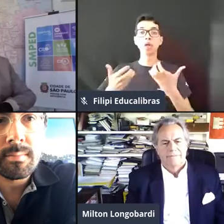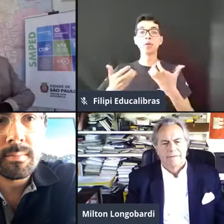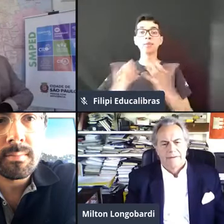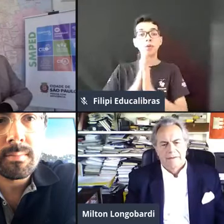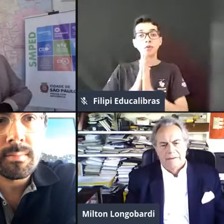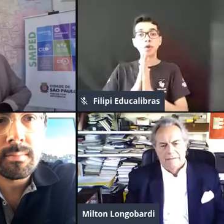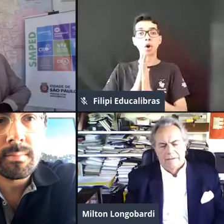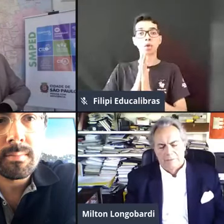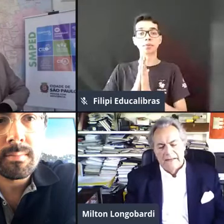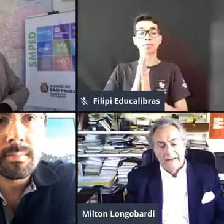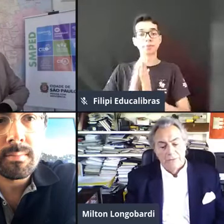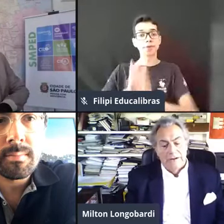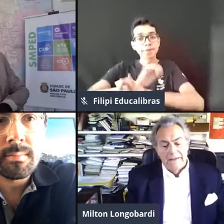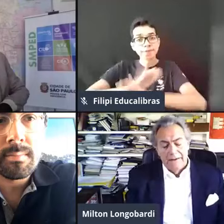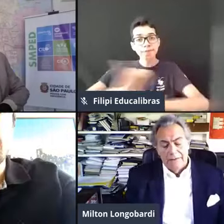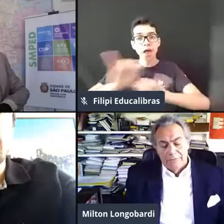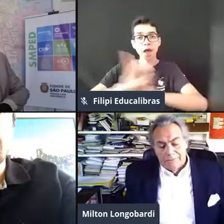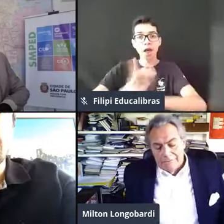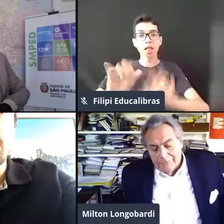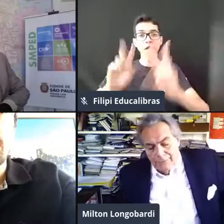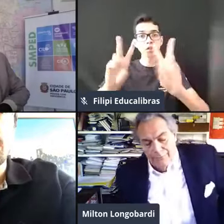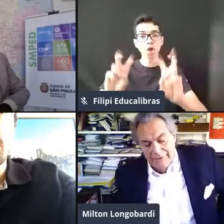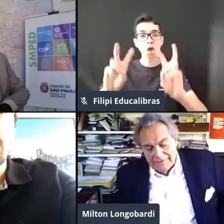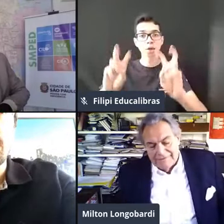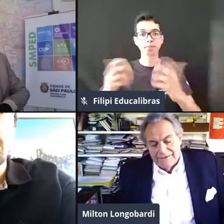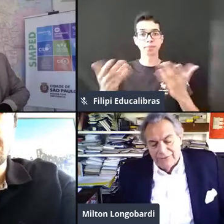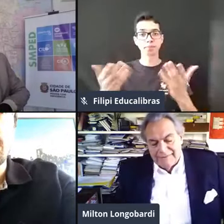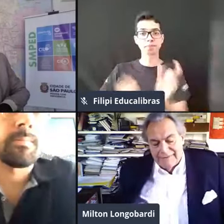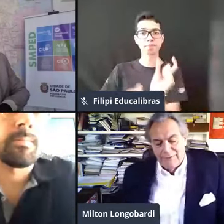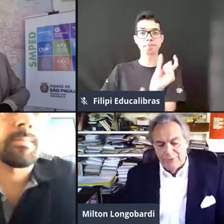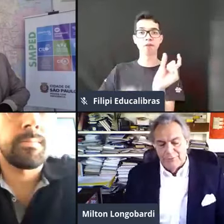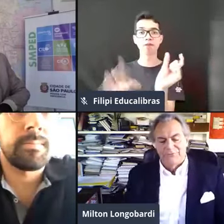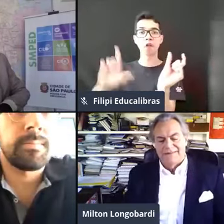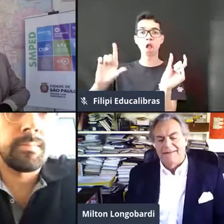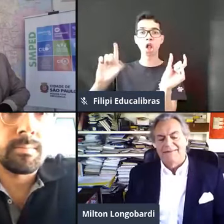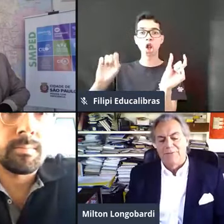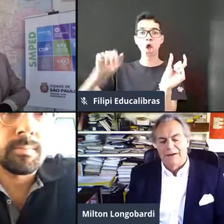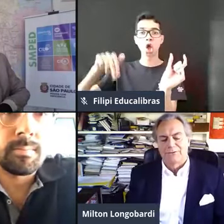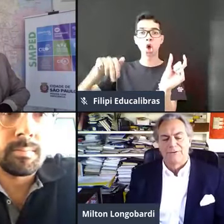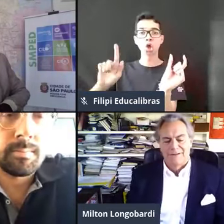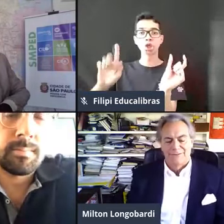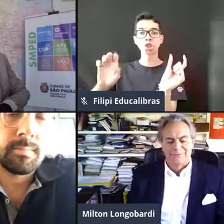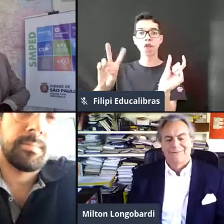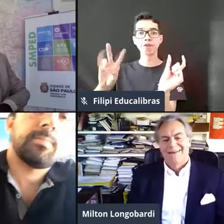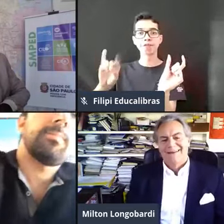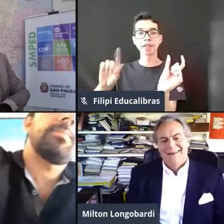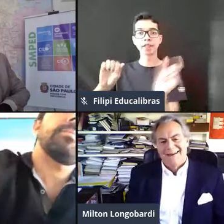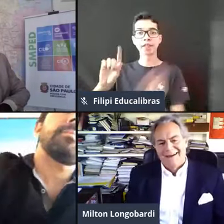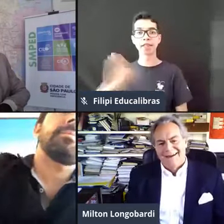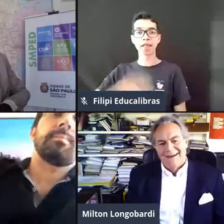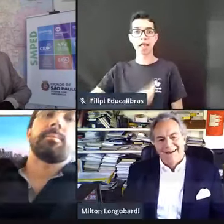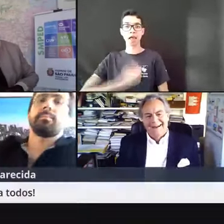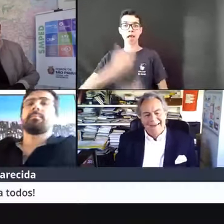longevidade. Então, obrigado. Olha, é com uma satisfação, eu com 74 anos,